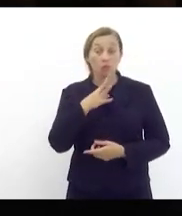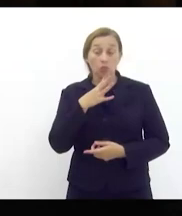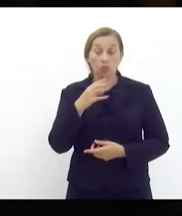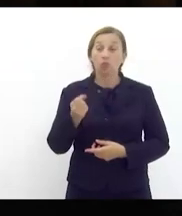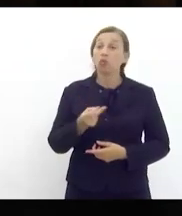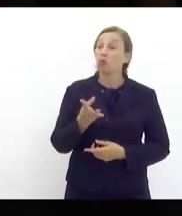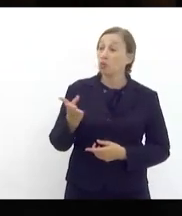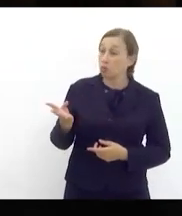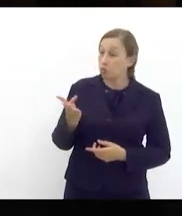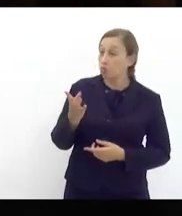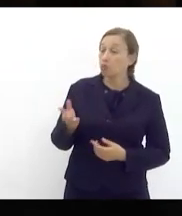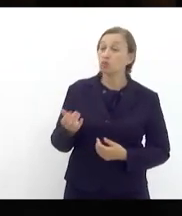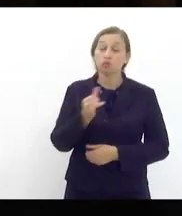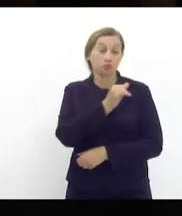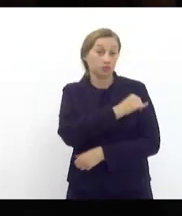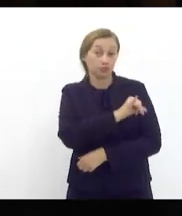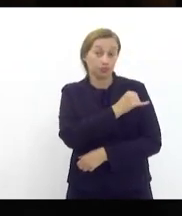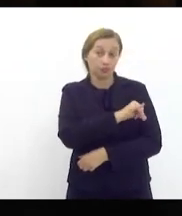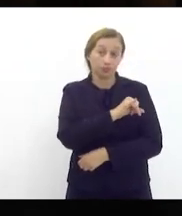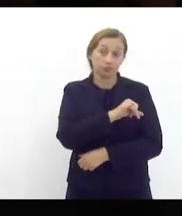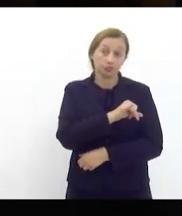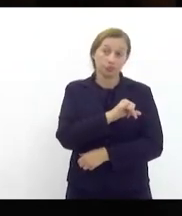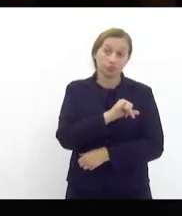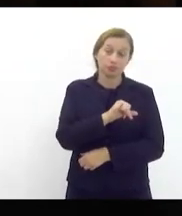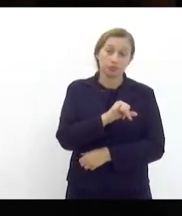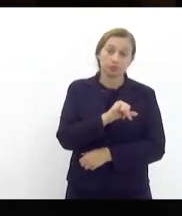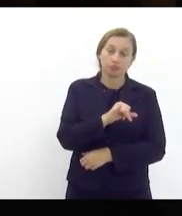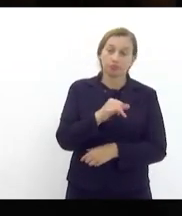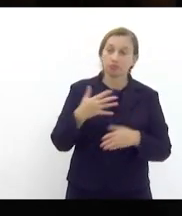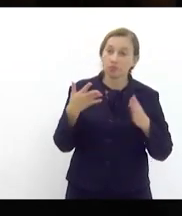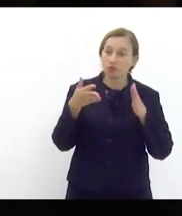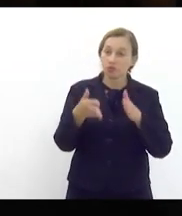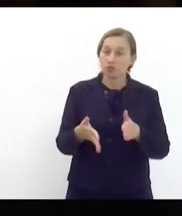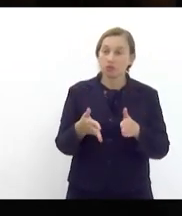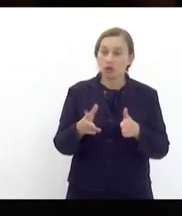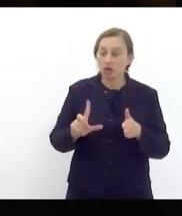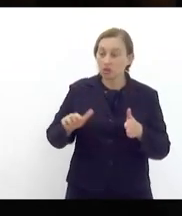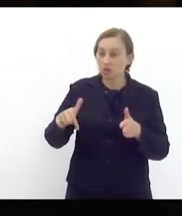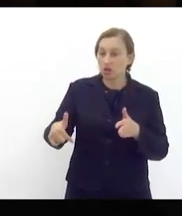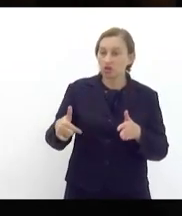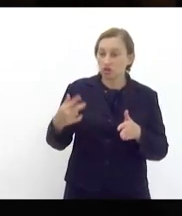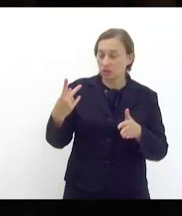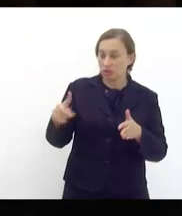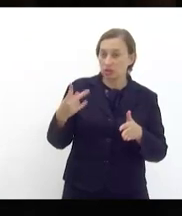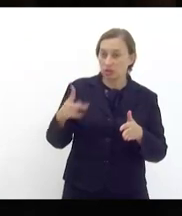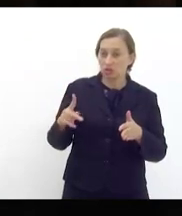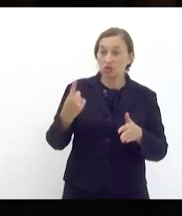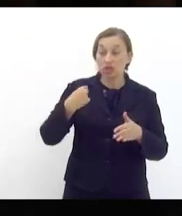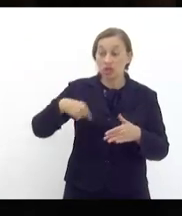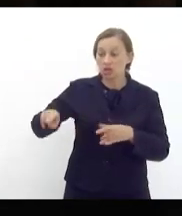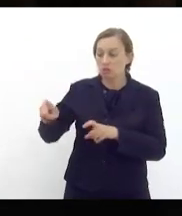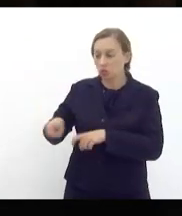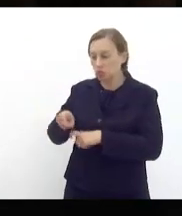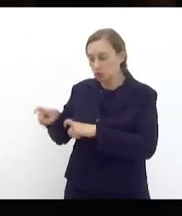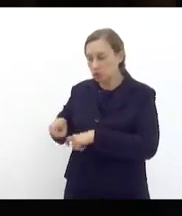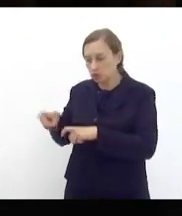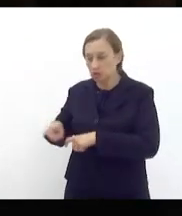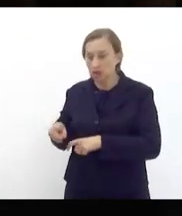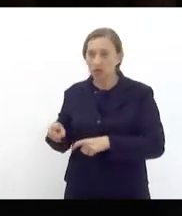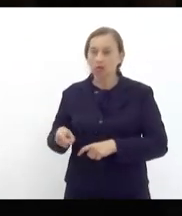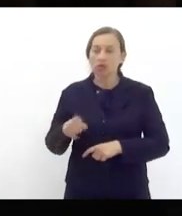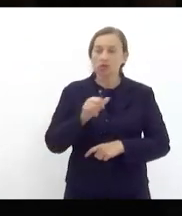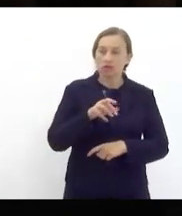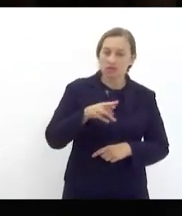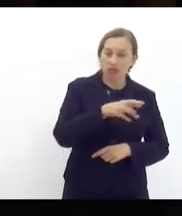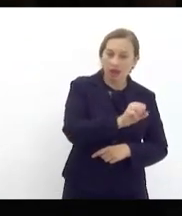quanto o Rio de Janeiro é riocentrista nas suas ações. E, por isso, que ir para o interior, ir para a região serrana